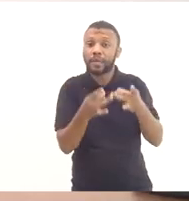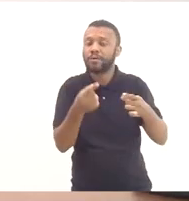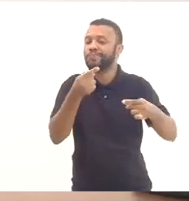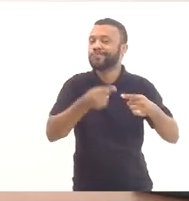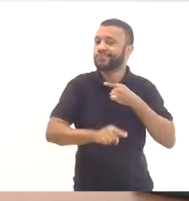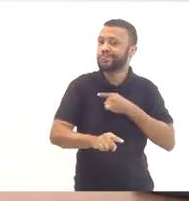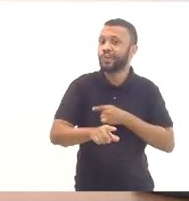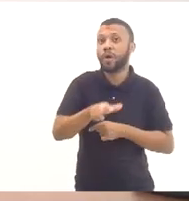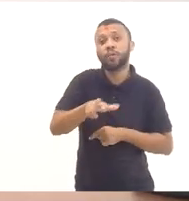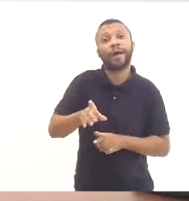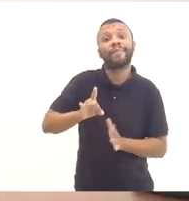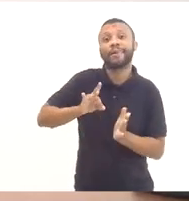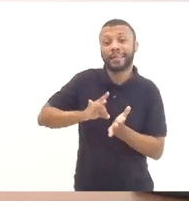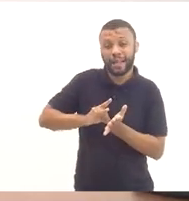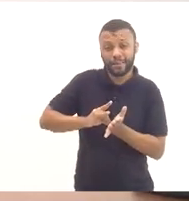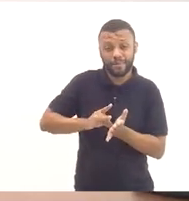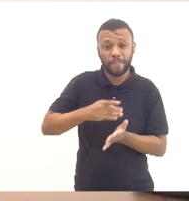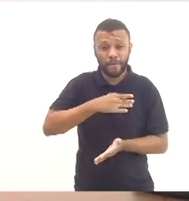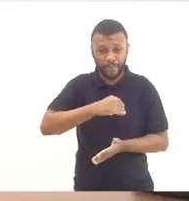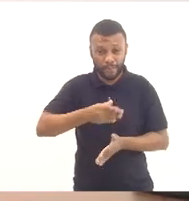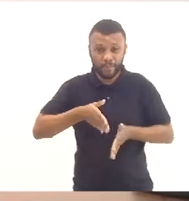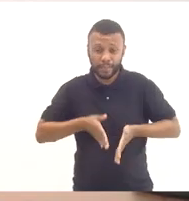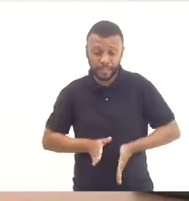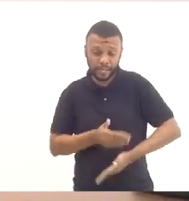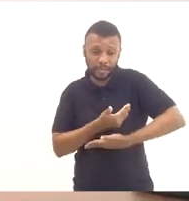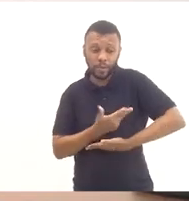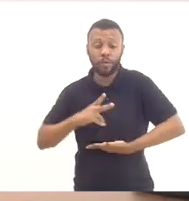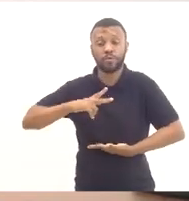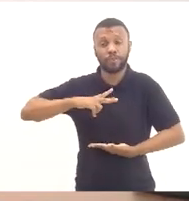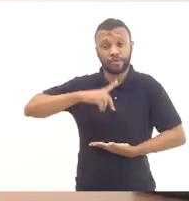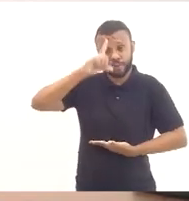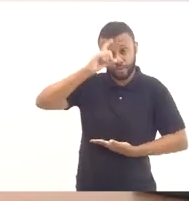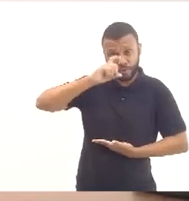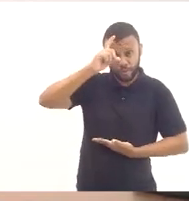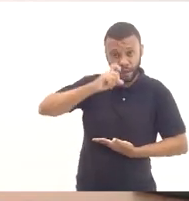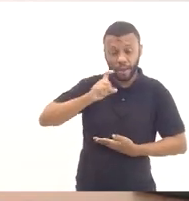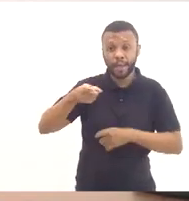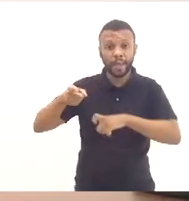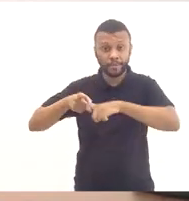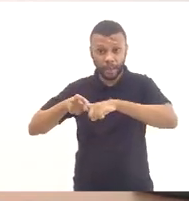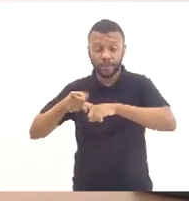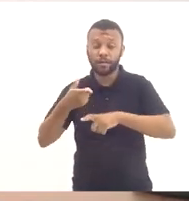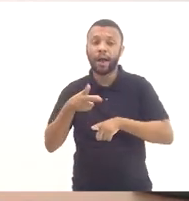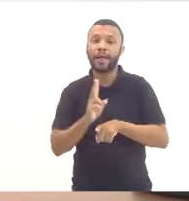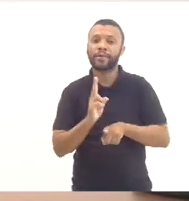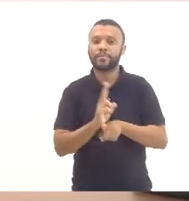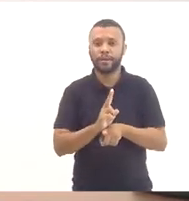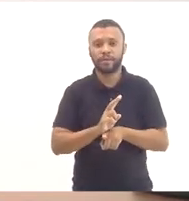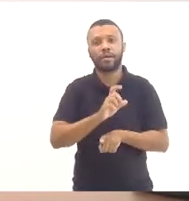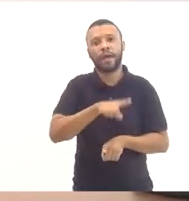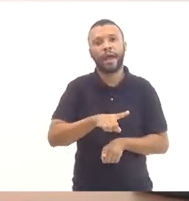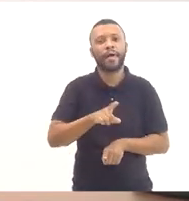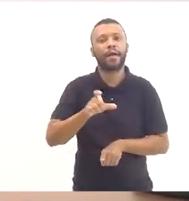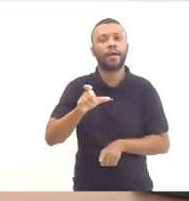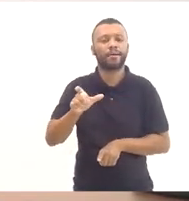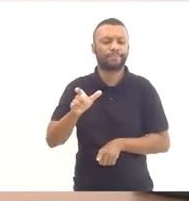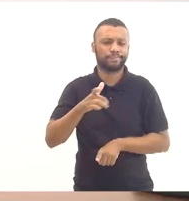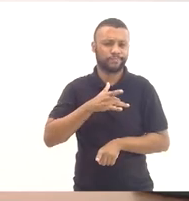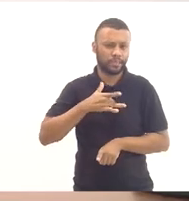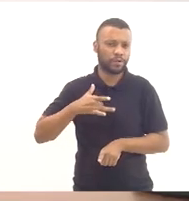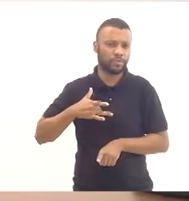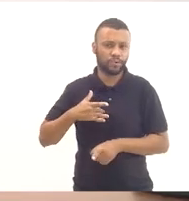não é verdade meu filho nasceu na rede privada e esse pediatra era atendido ela atendimento particular ele disse para mim assim mãe